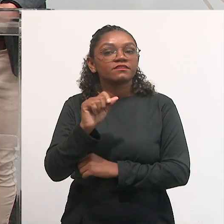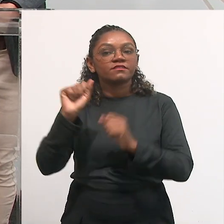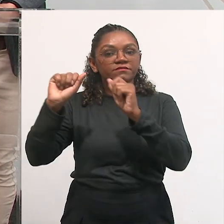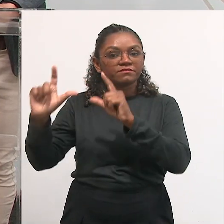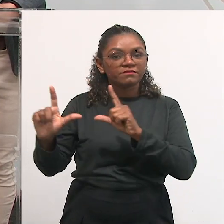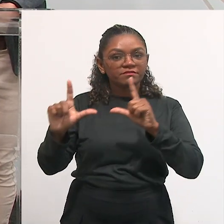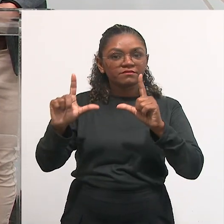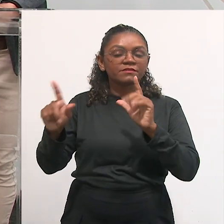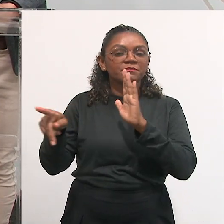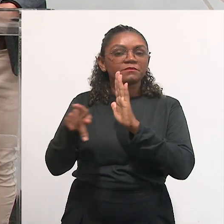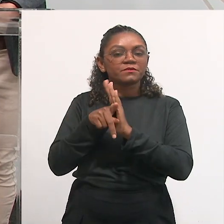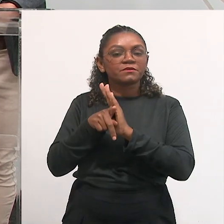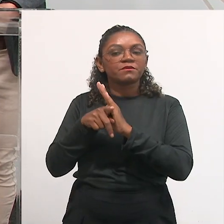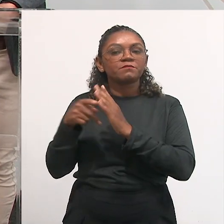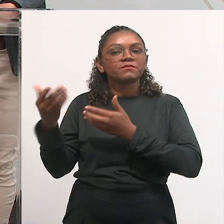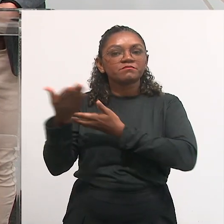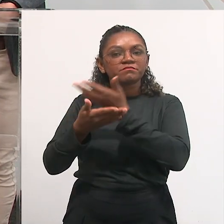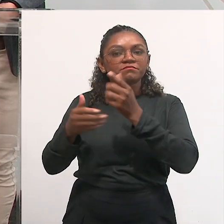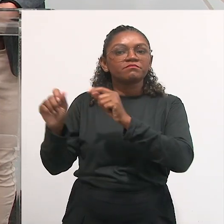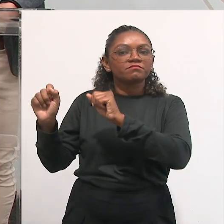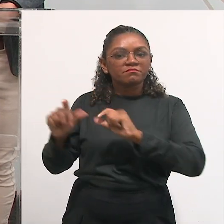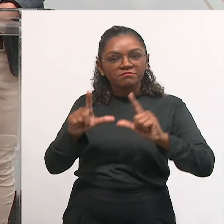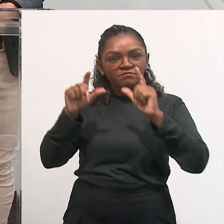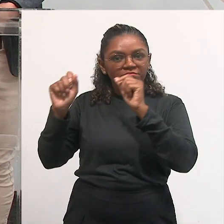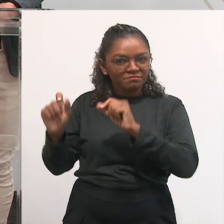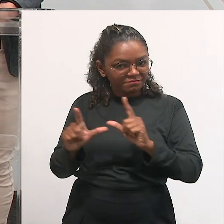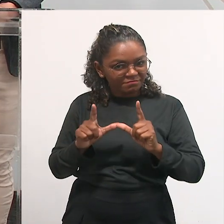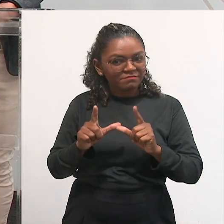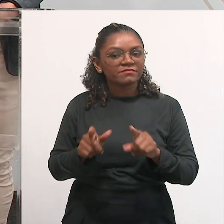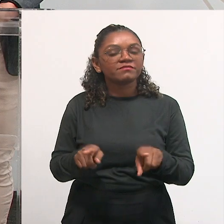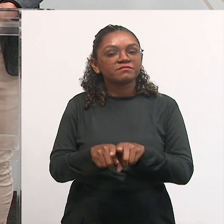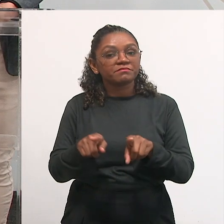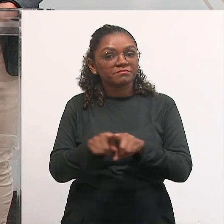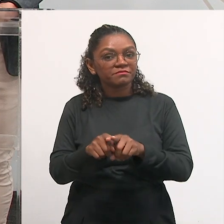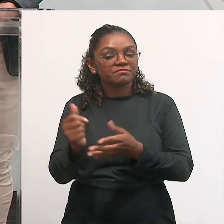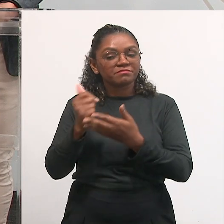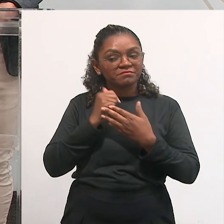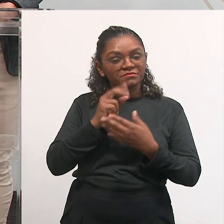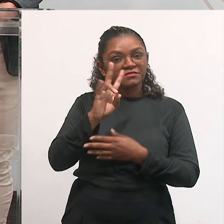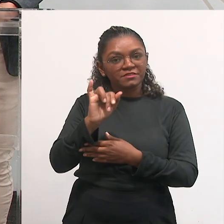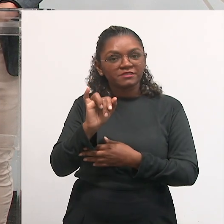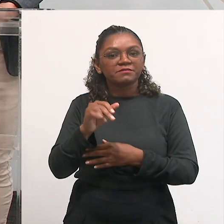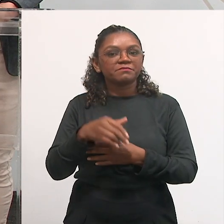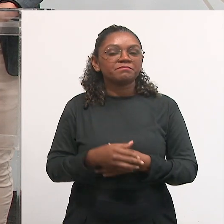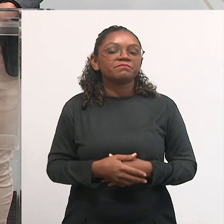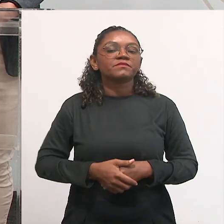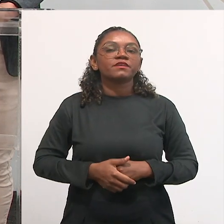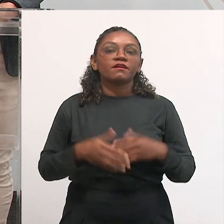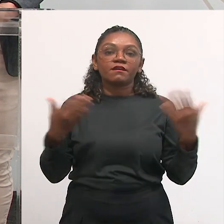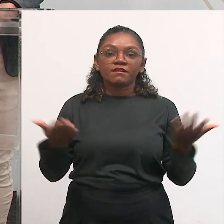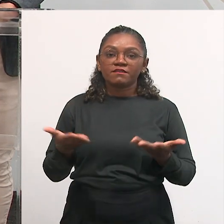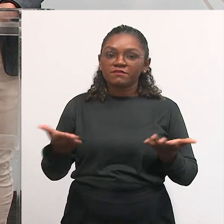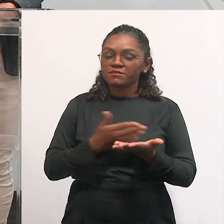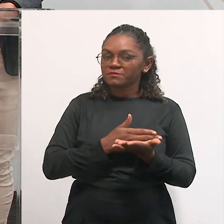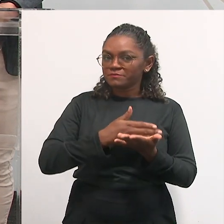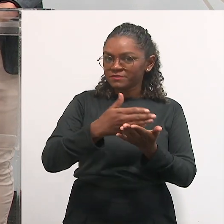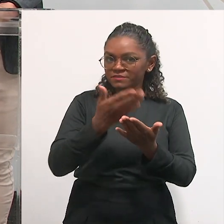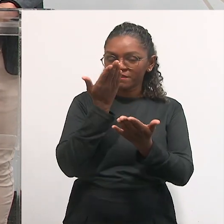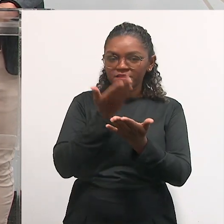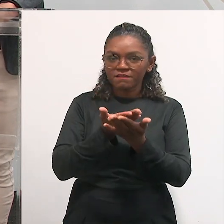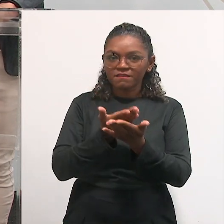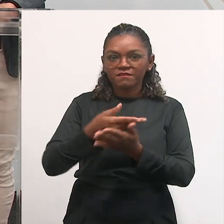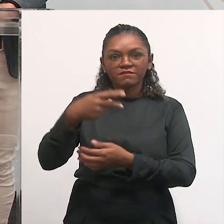digital interativa, perfeito? Que vai me ajudar muito aqui durante a elaboração dessa aula, perfeito? Então, vamos iniciar agora a